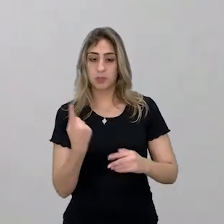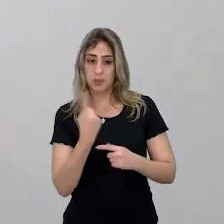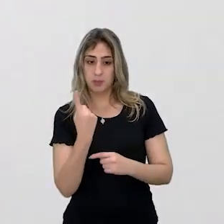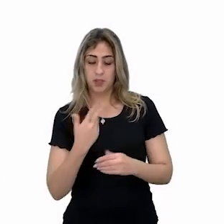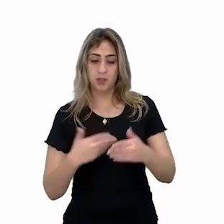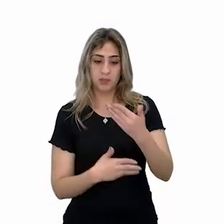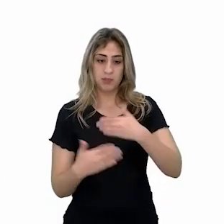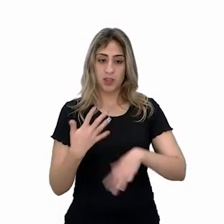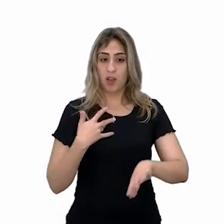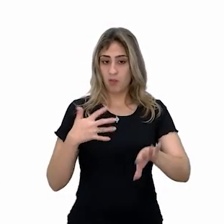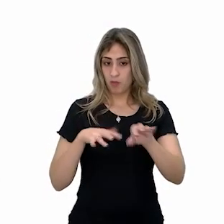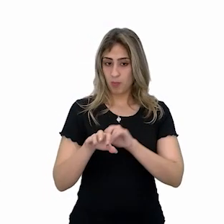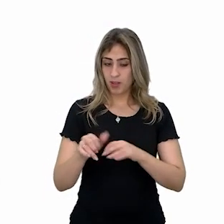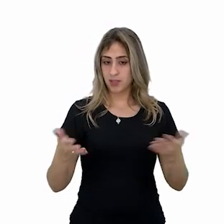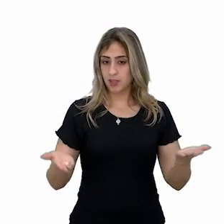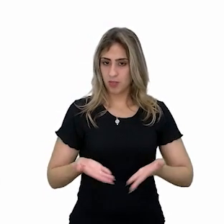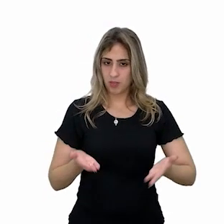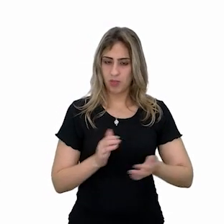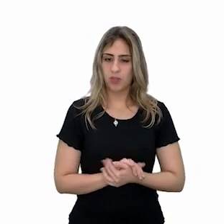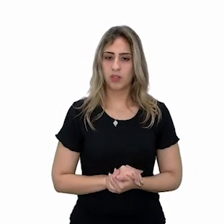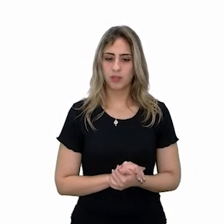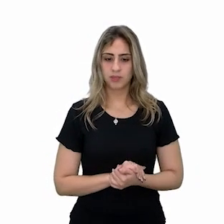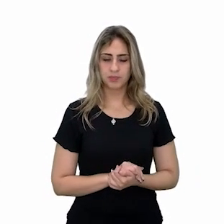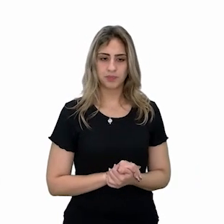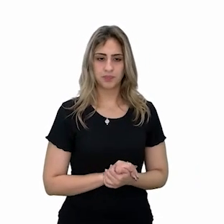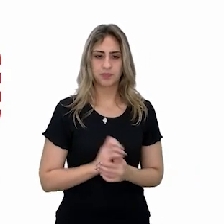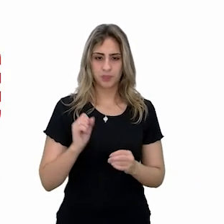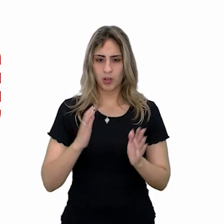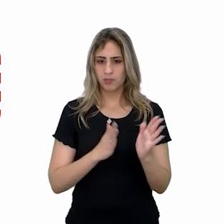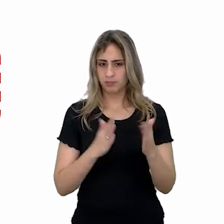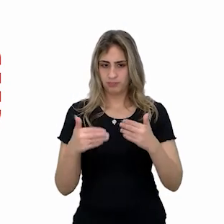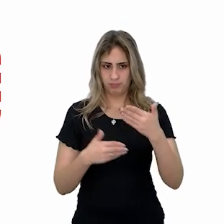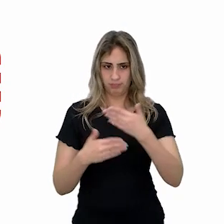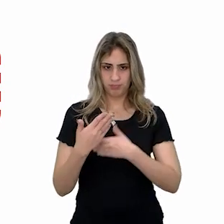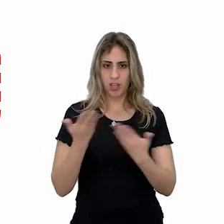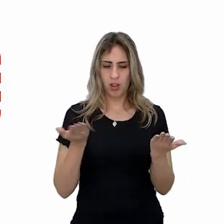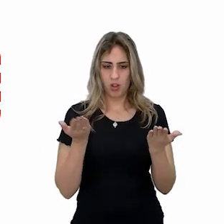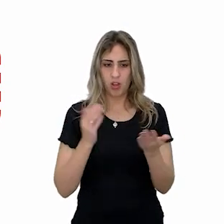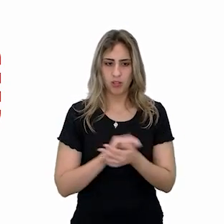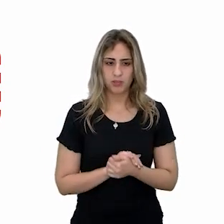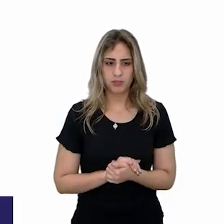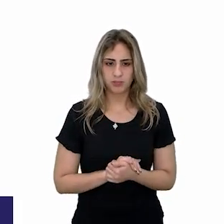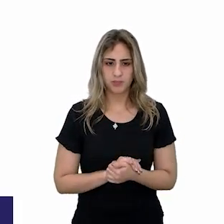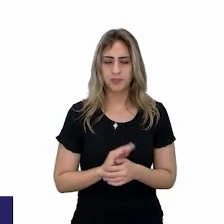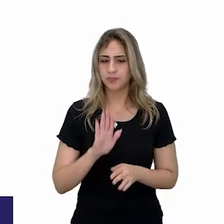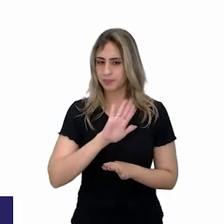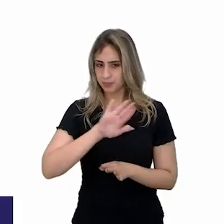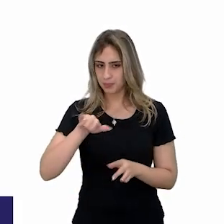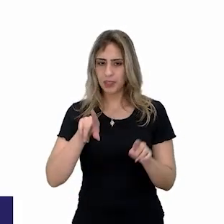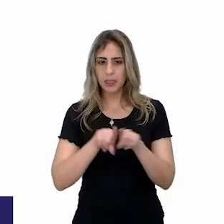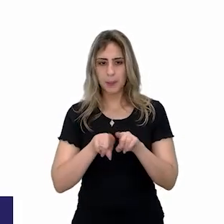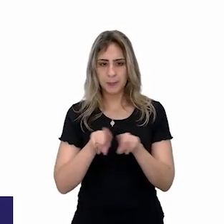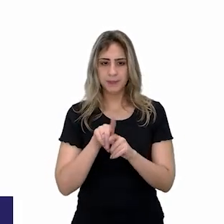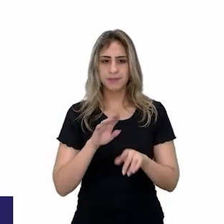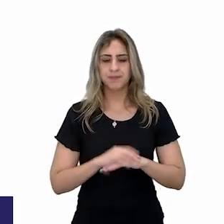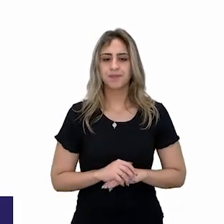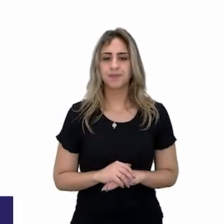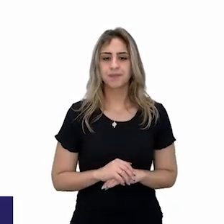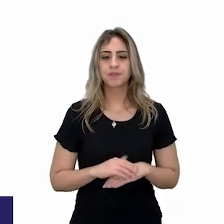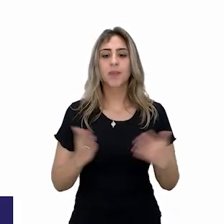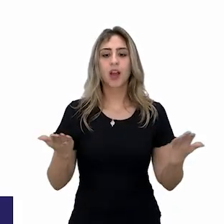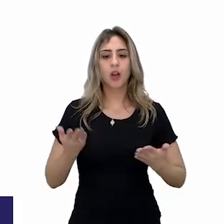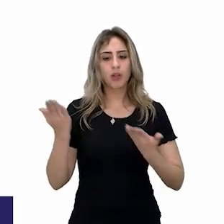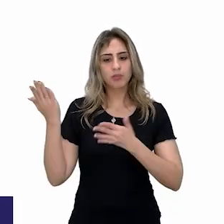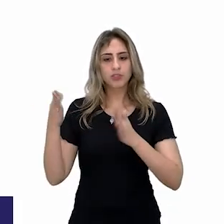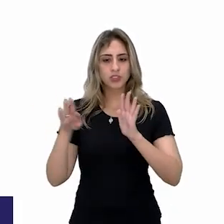momento aí da formação. Pode passar. Pode passar esse também.